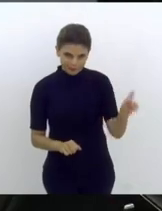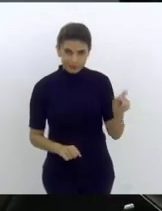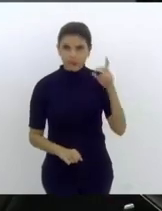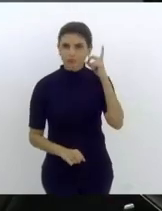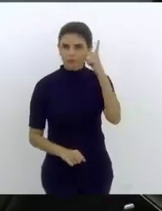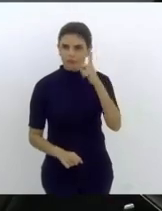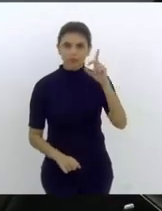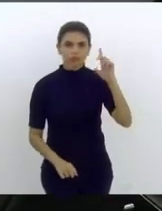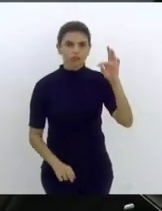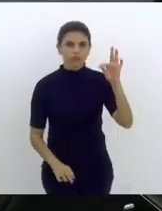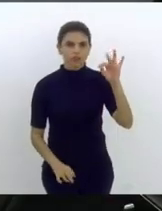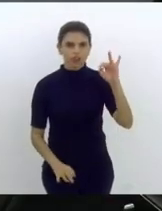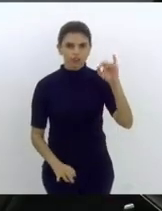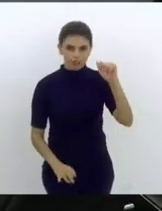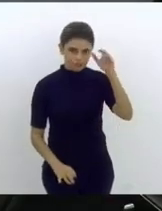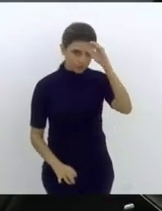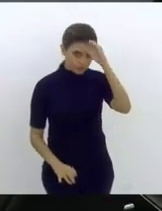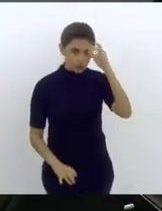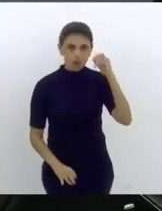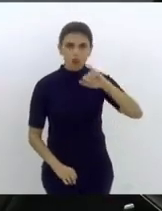dois é bem rapidinho Renato